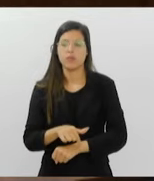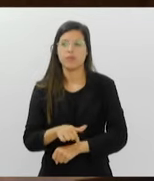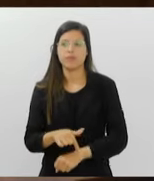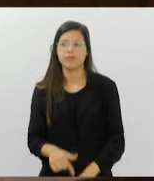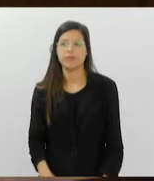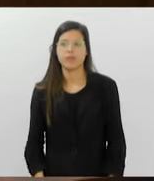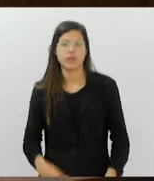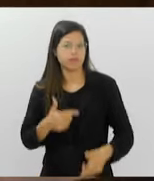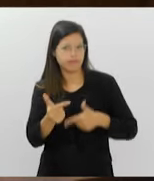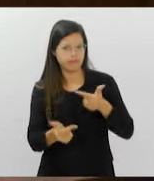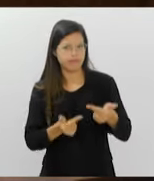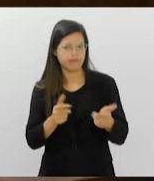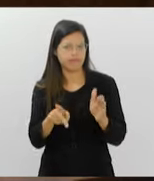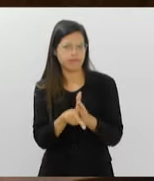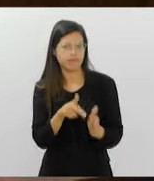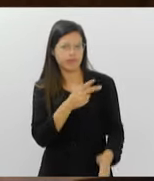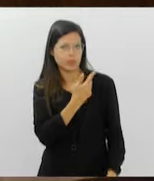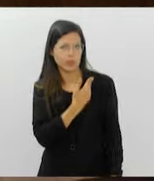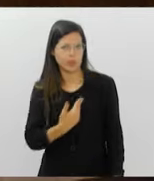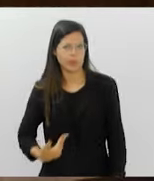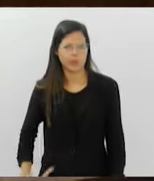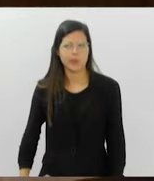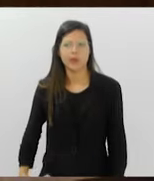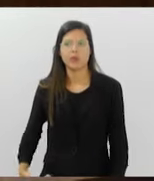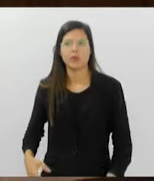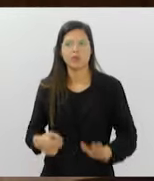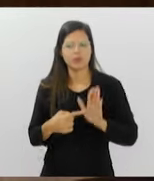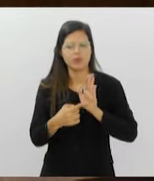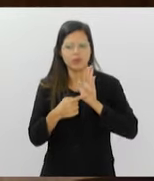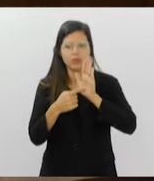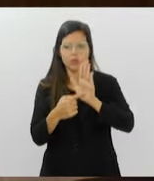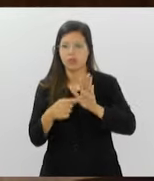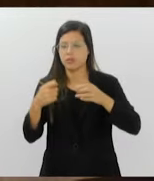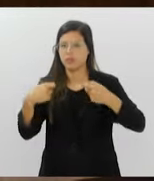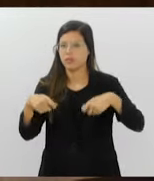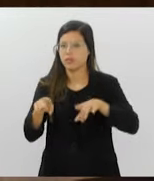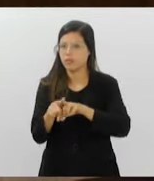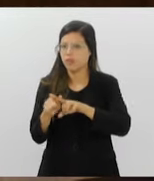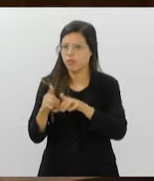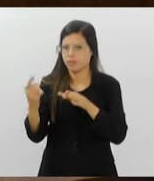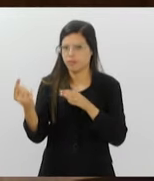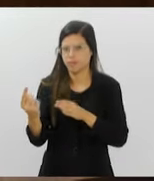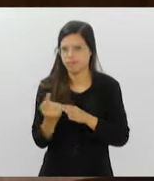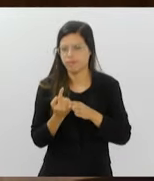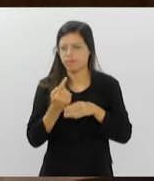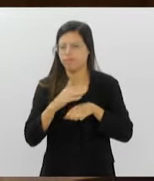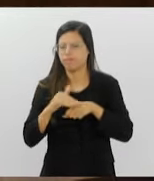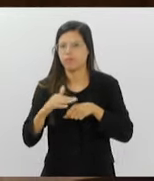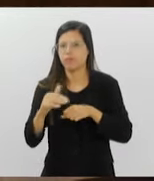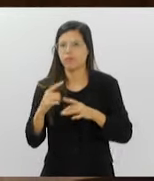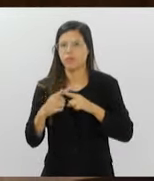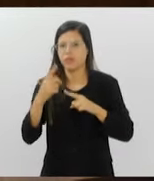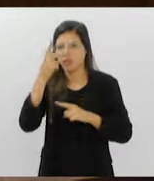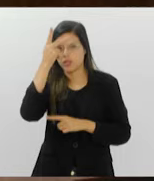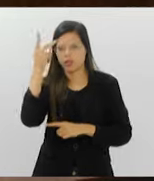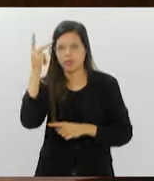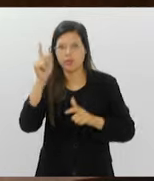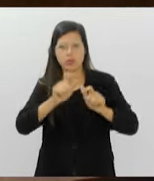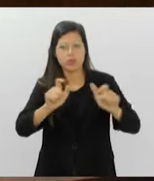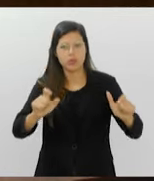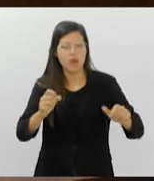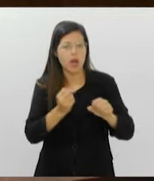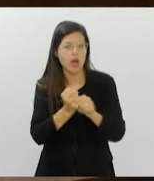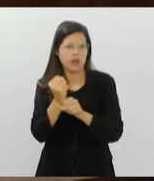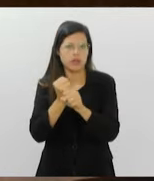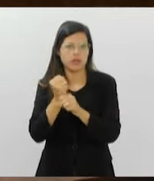que o governo está fazendo, de sinalizar, né, a gente precisa fazer esse acolhimento, porque, de fato, essas pessoas que ficaram anos e